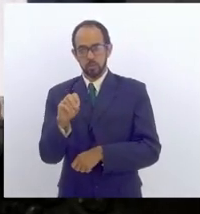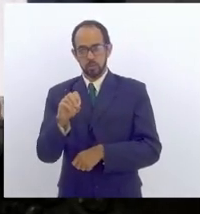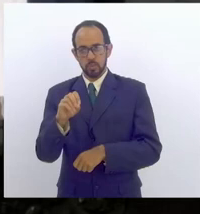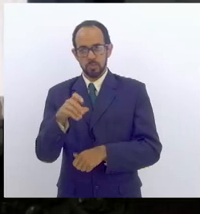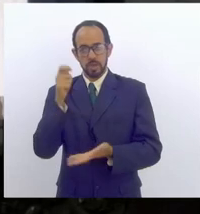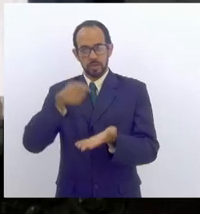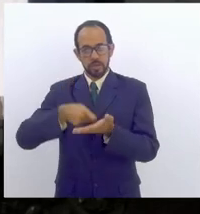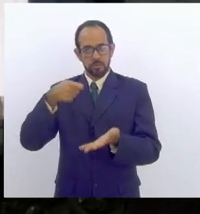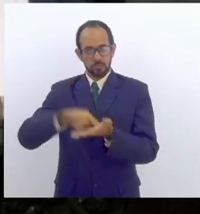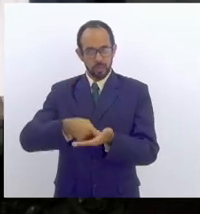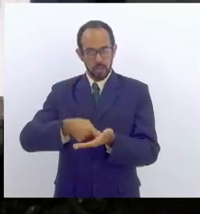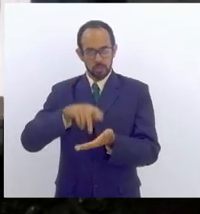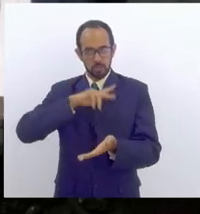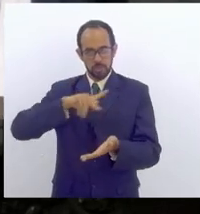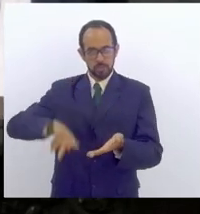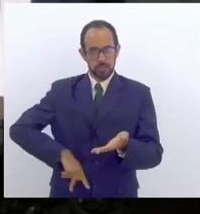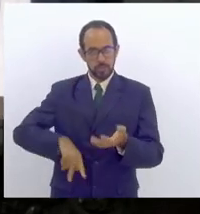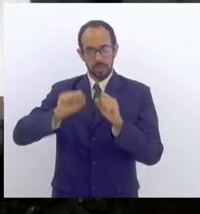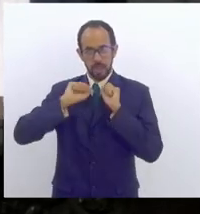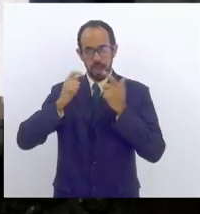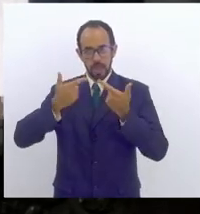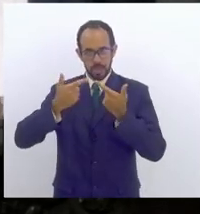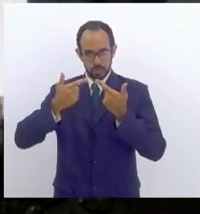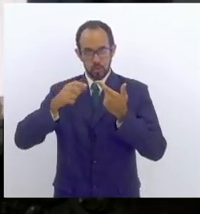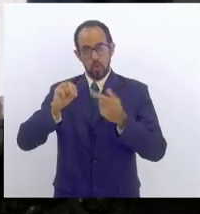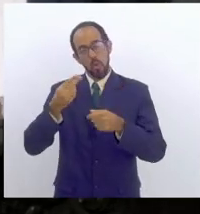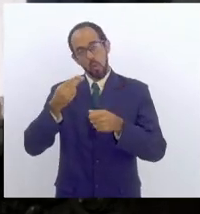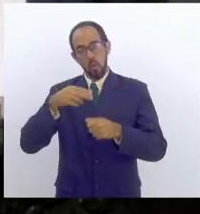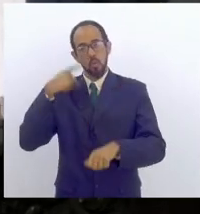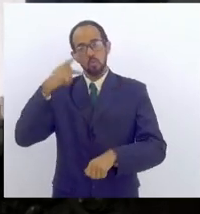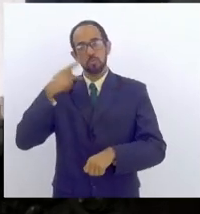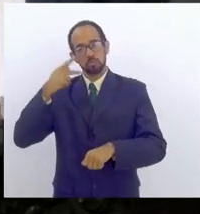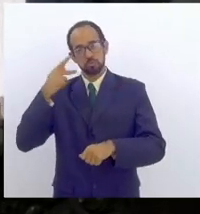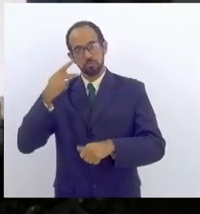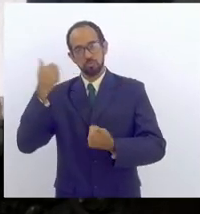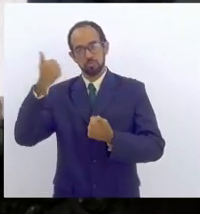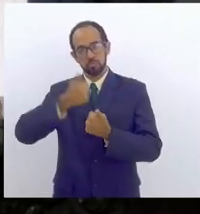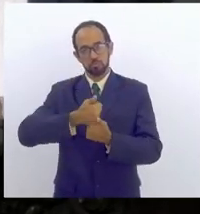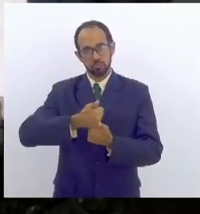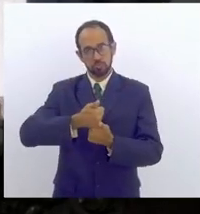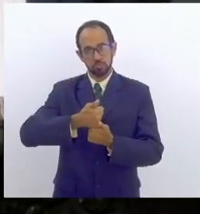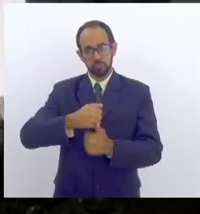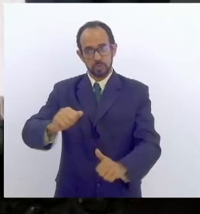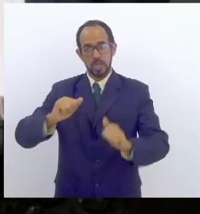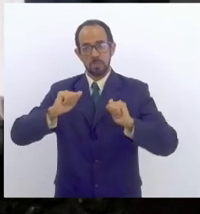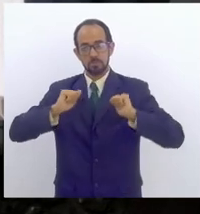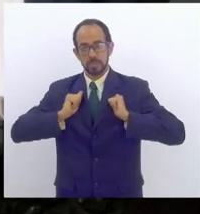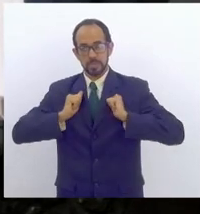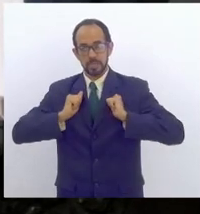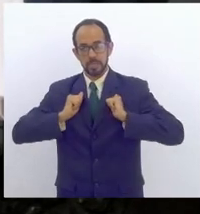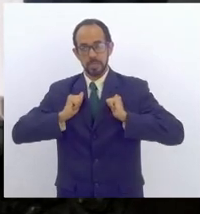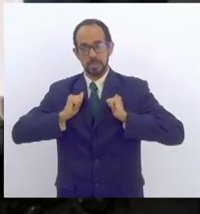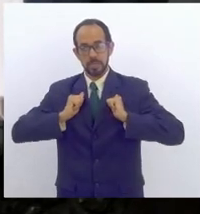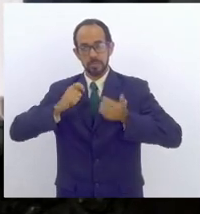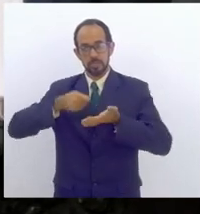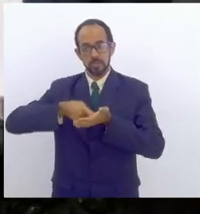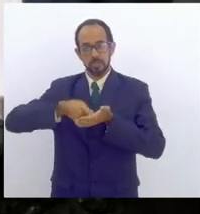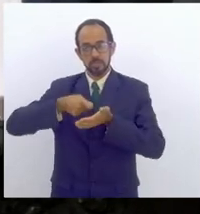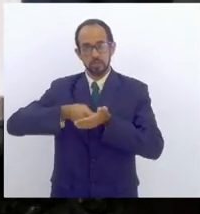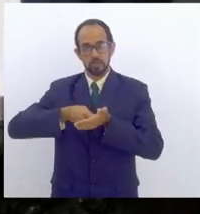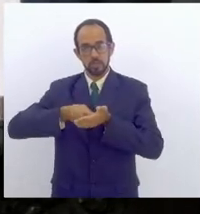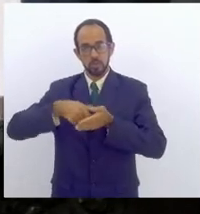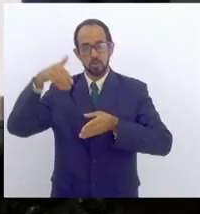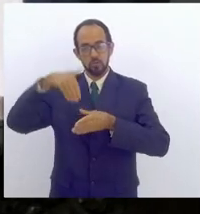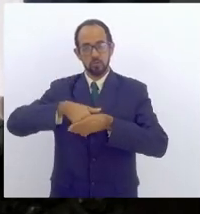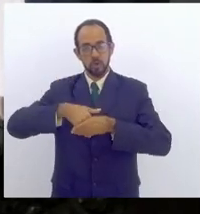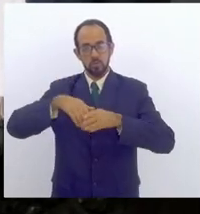ou parlamentar que o substitua se abstenha de exigir o voto aberto na eleição da mesa diretora